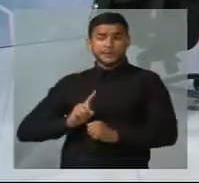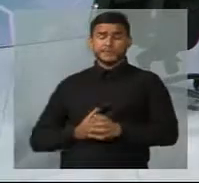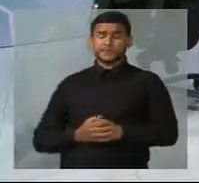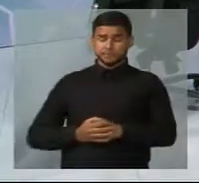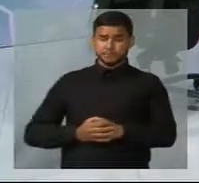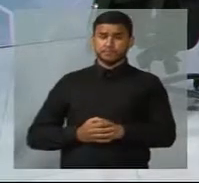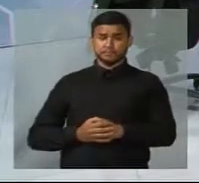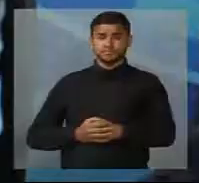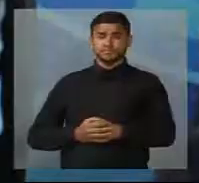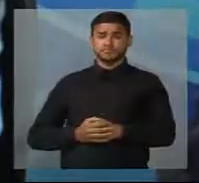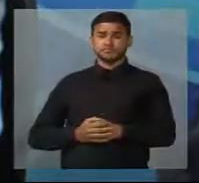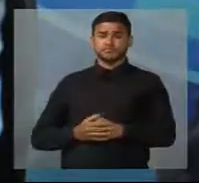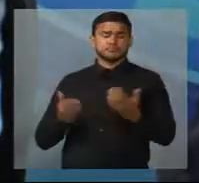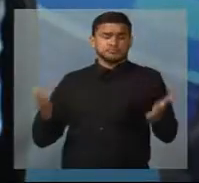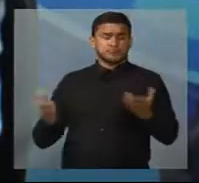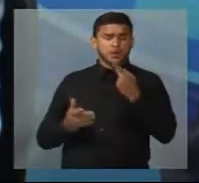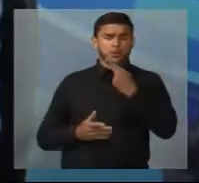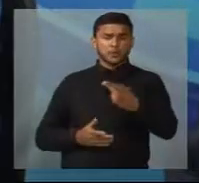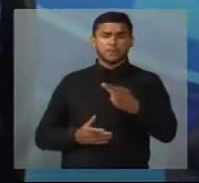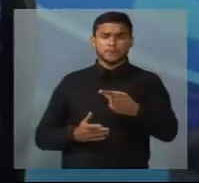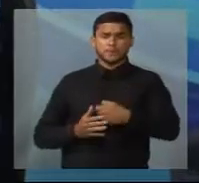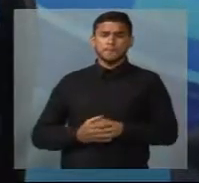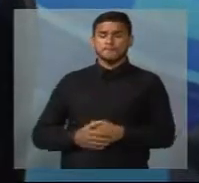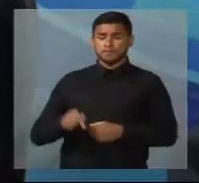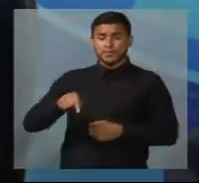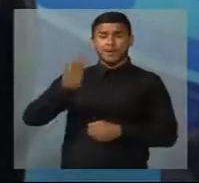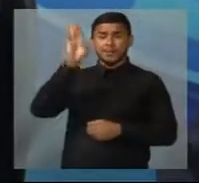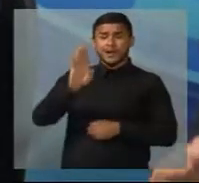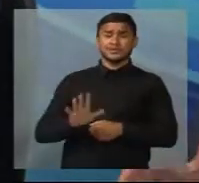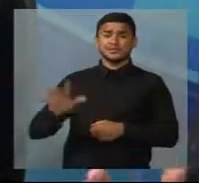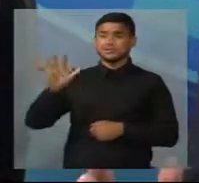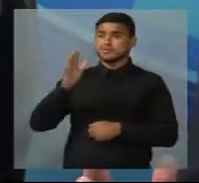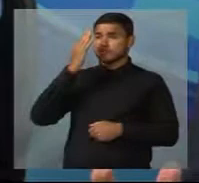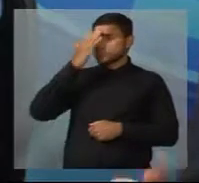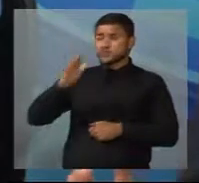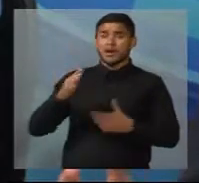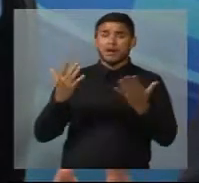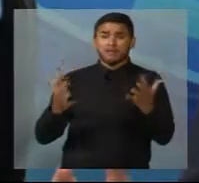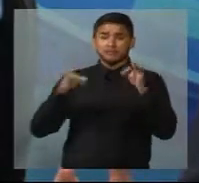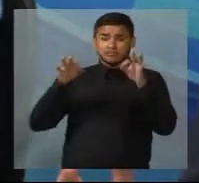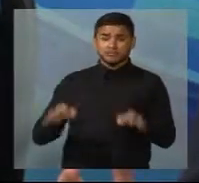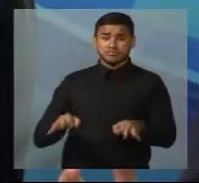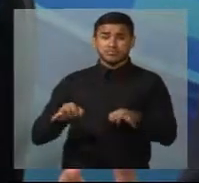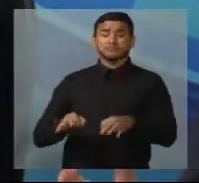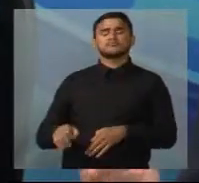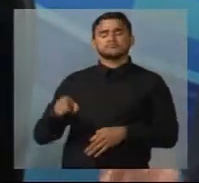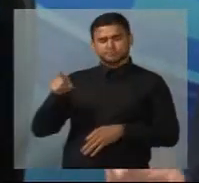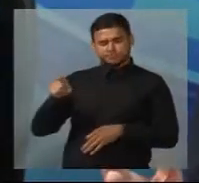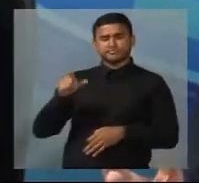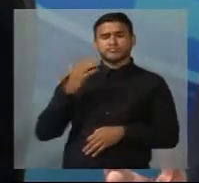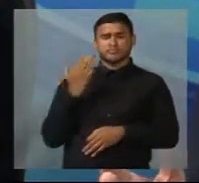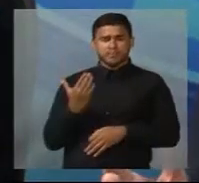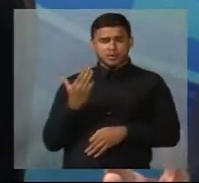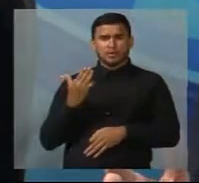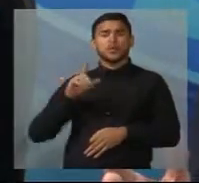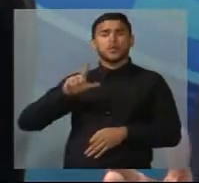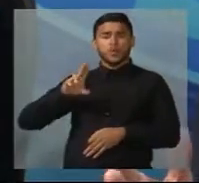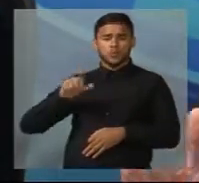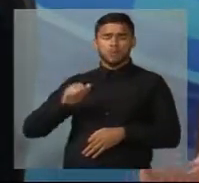né? Essa imprevisibilidade à brasileira. E é claro que ele é candidatíssimo, seja